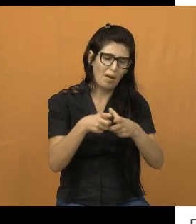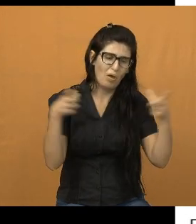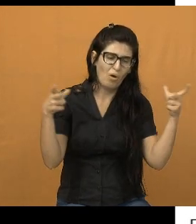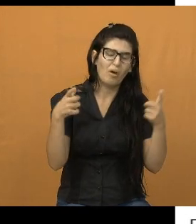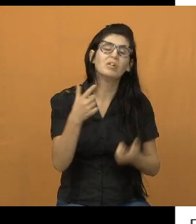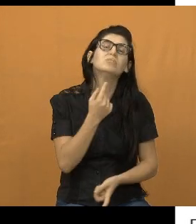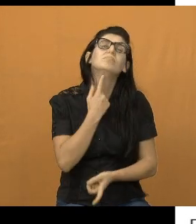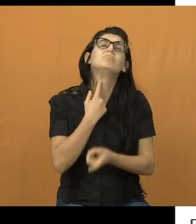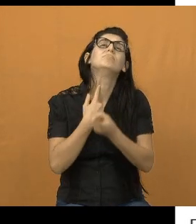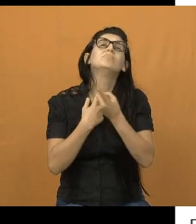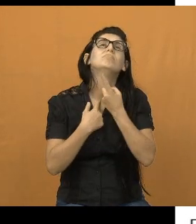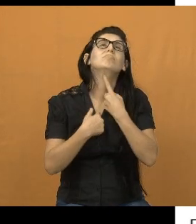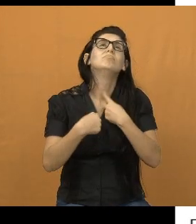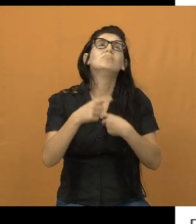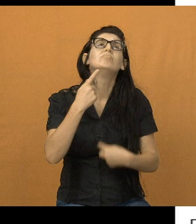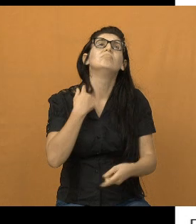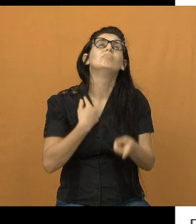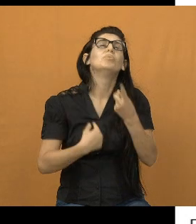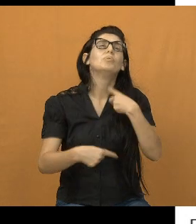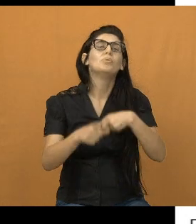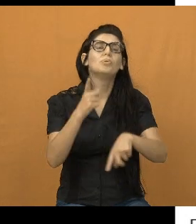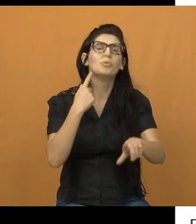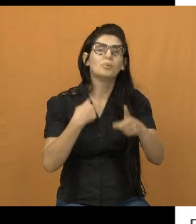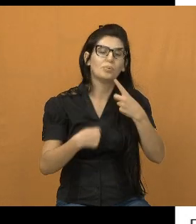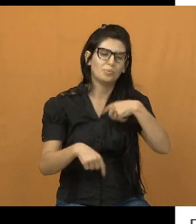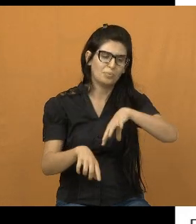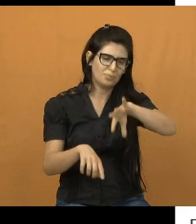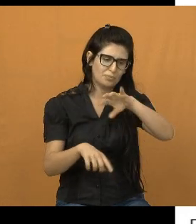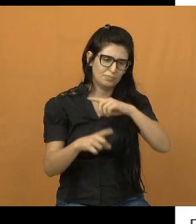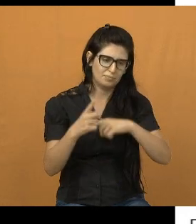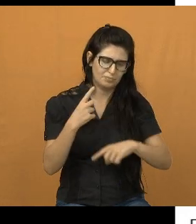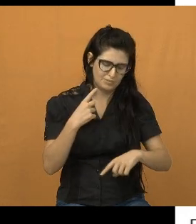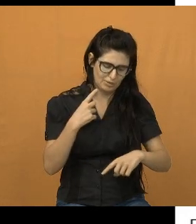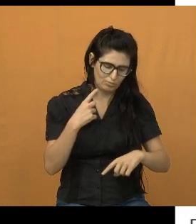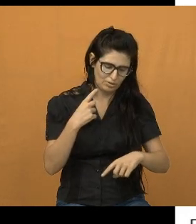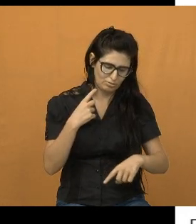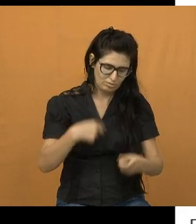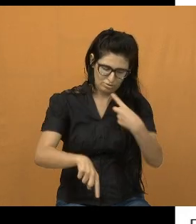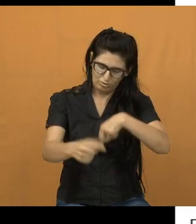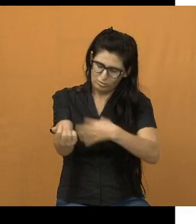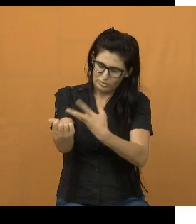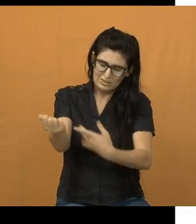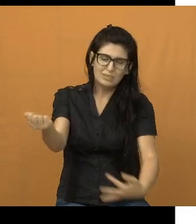né, que nós tivemos 316 óbitos aí.